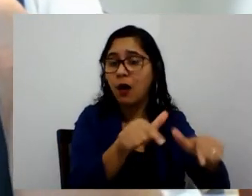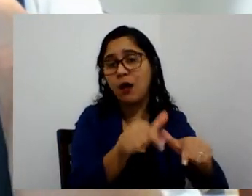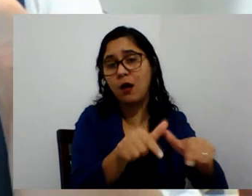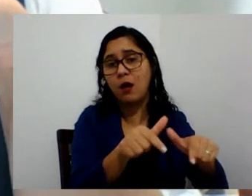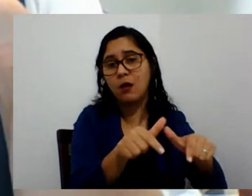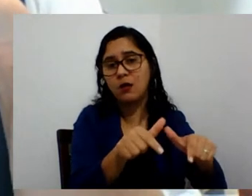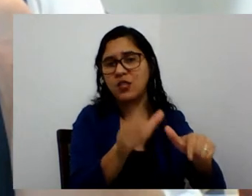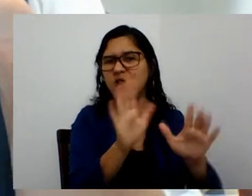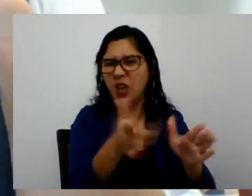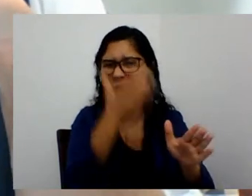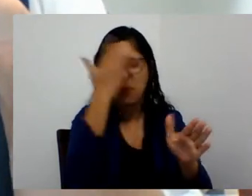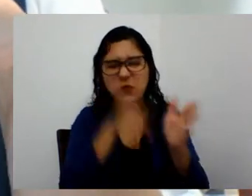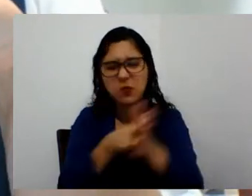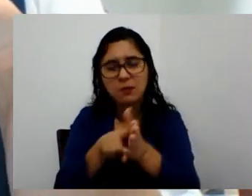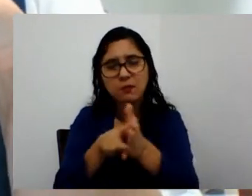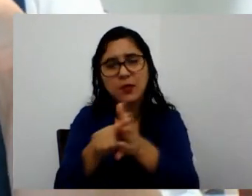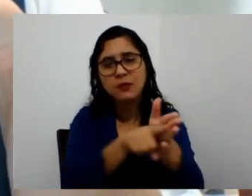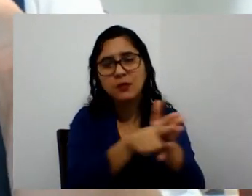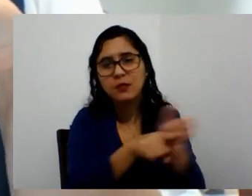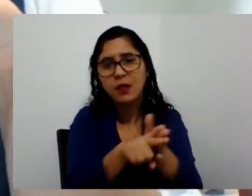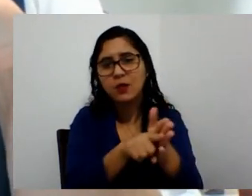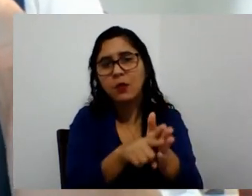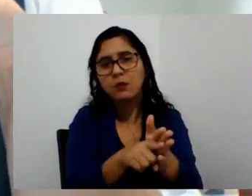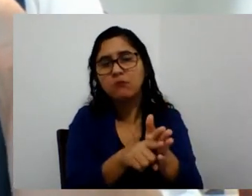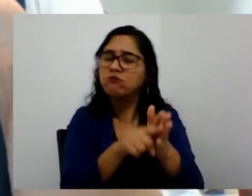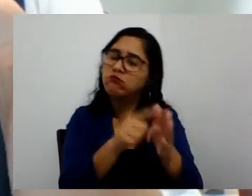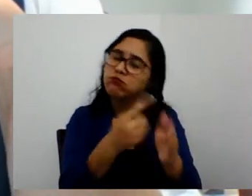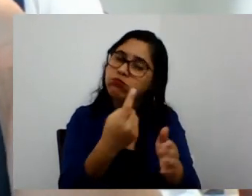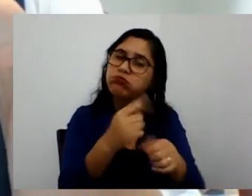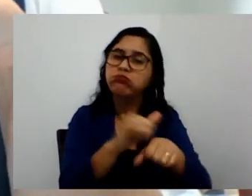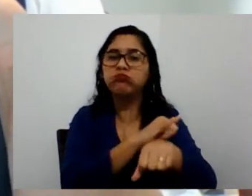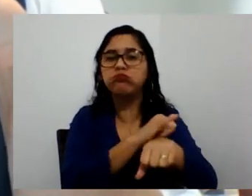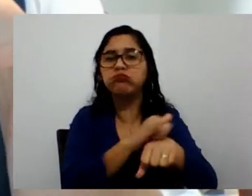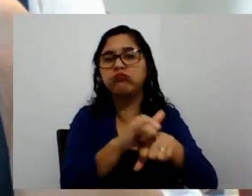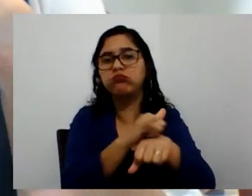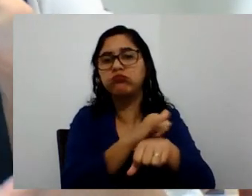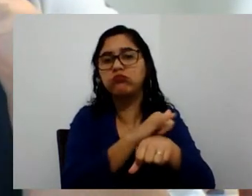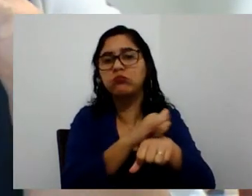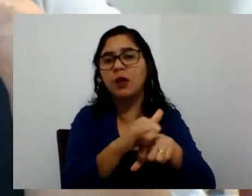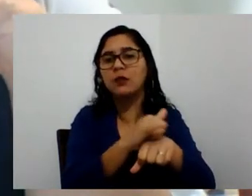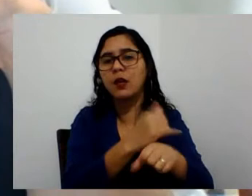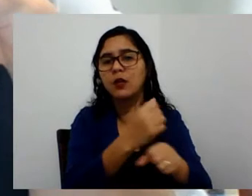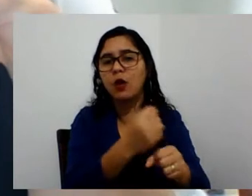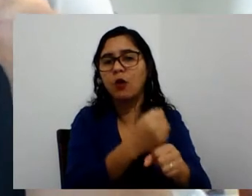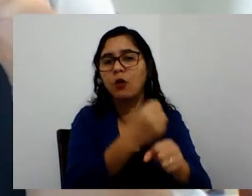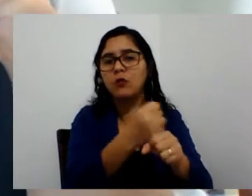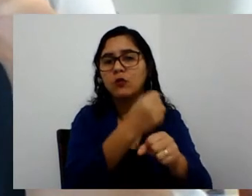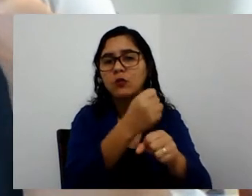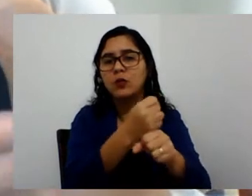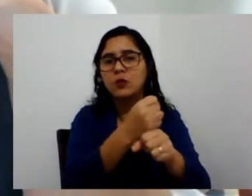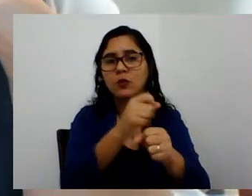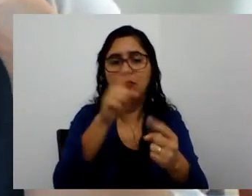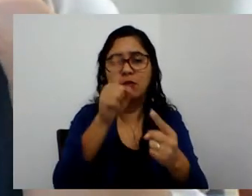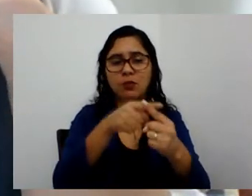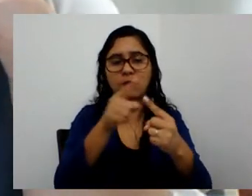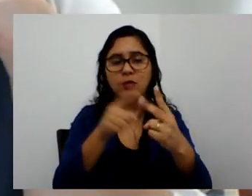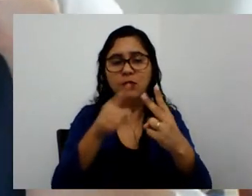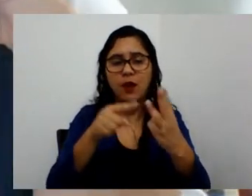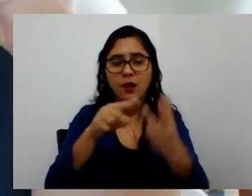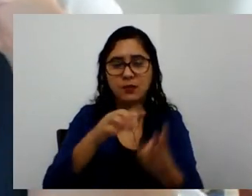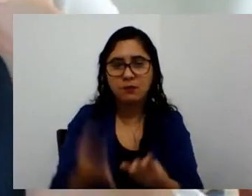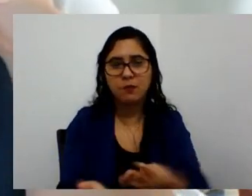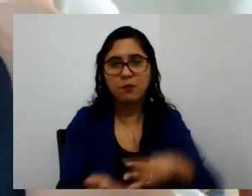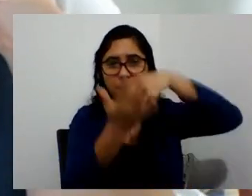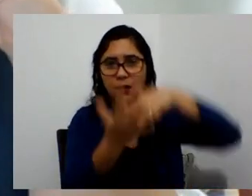os pesquisadores, numa estratégia que está sendo construída em 3 pilares, que é o pilar